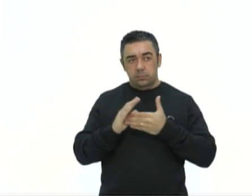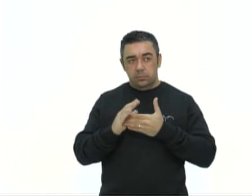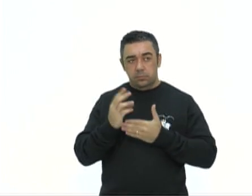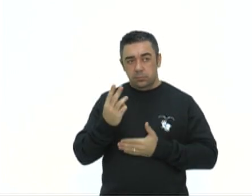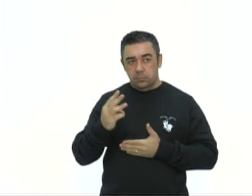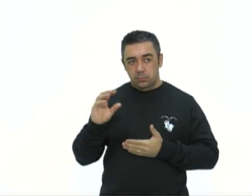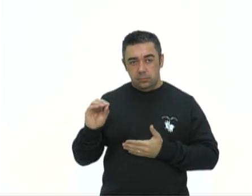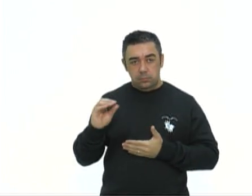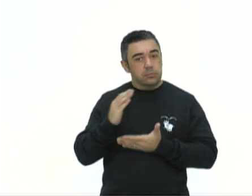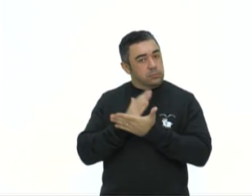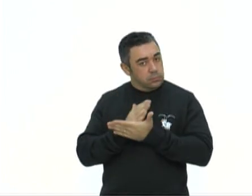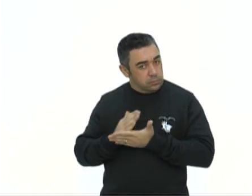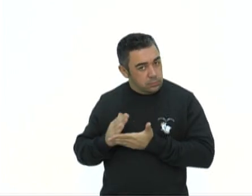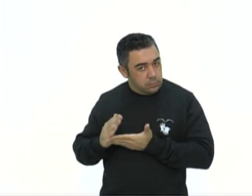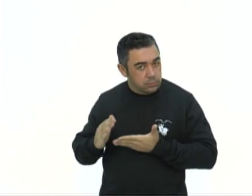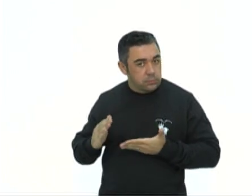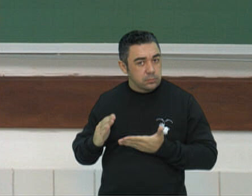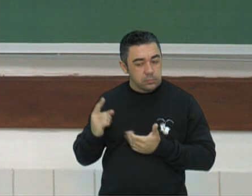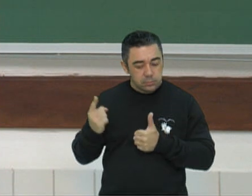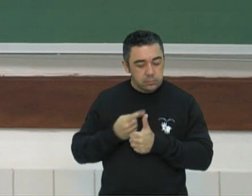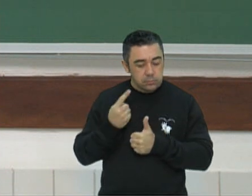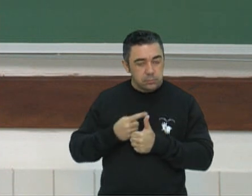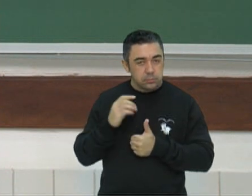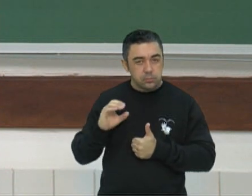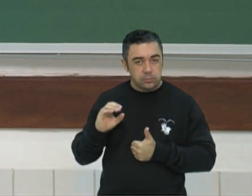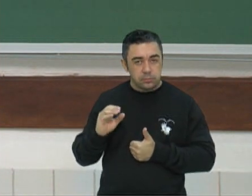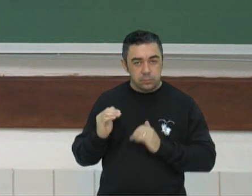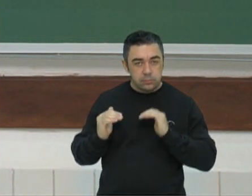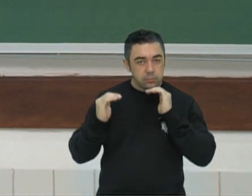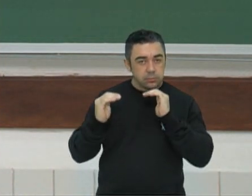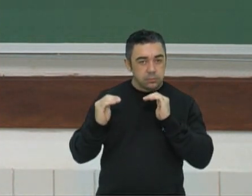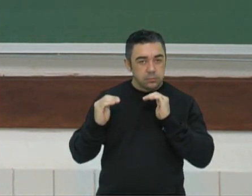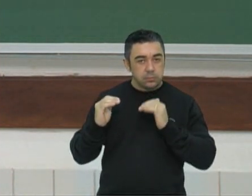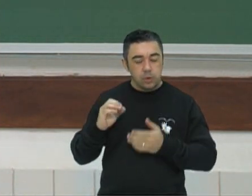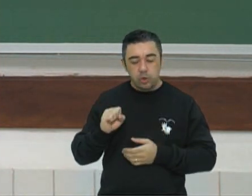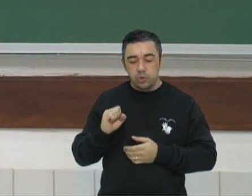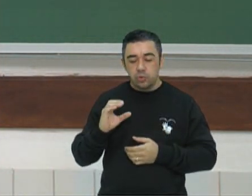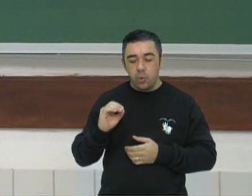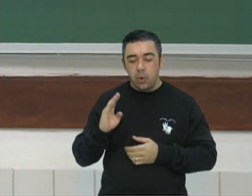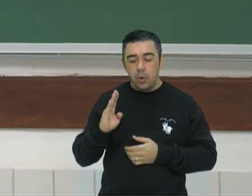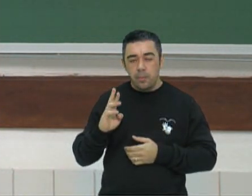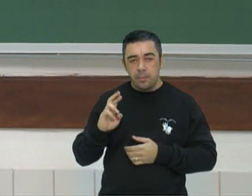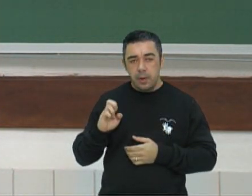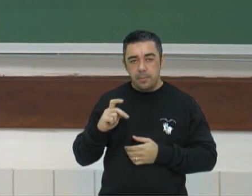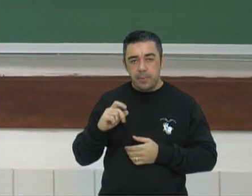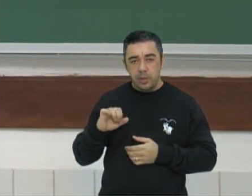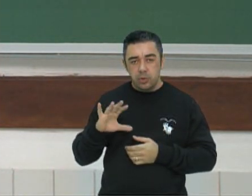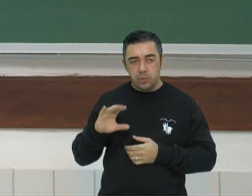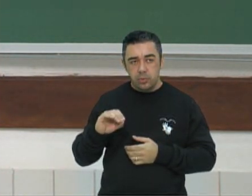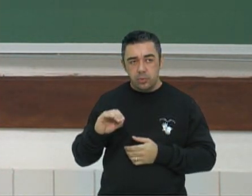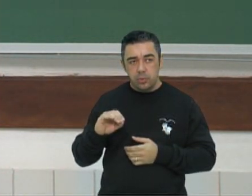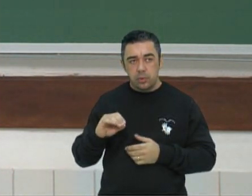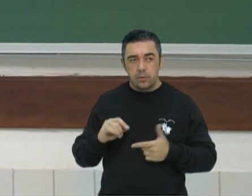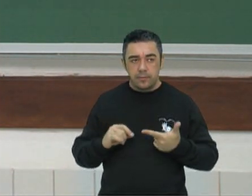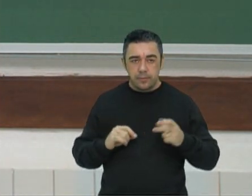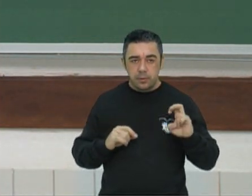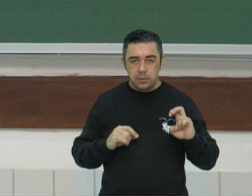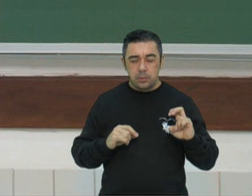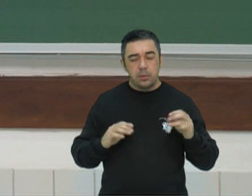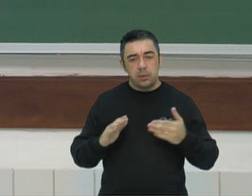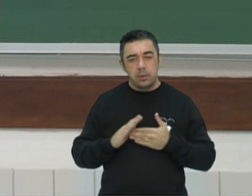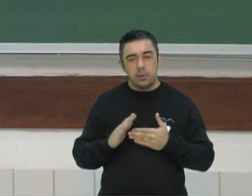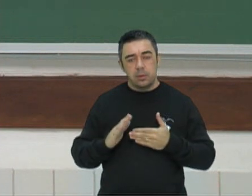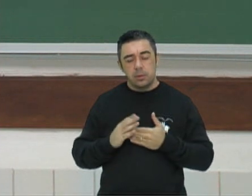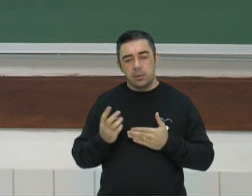a 30, já é considerado acima do peso, que a gente vai chamar de sobrepeso. Tá? Então, se der o cálculo ali